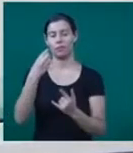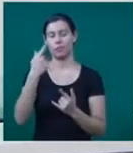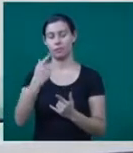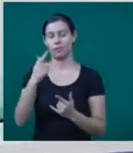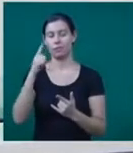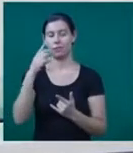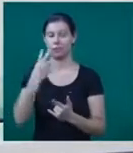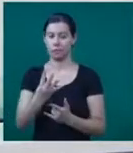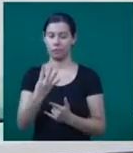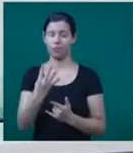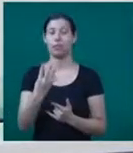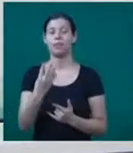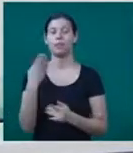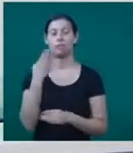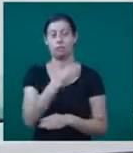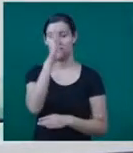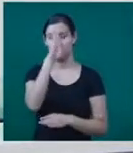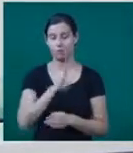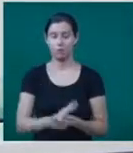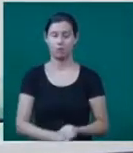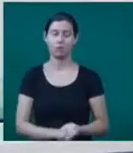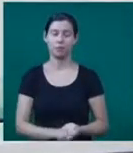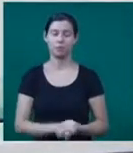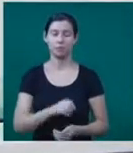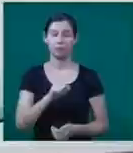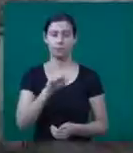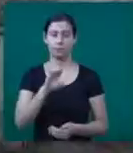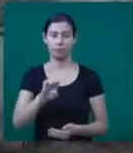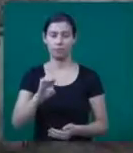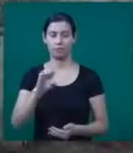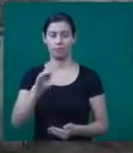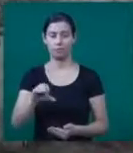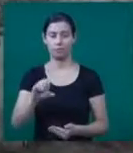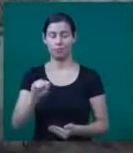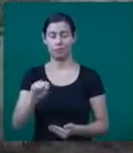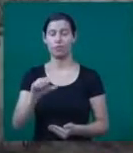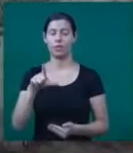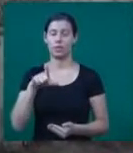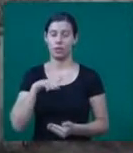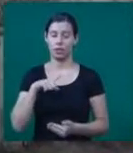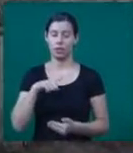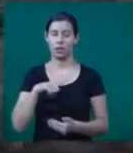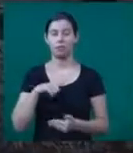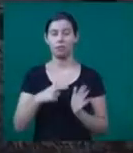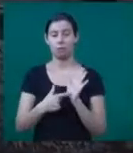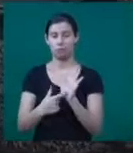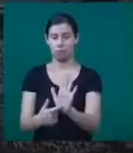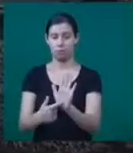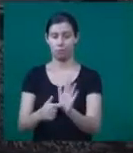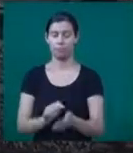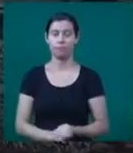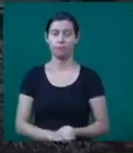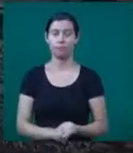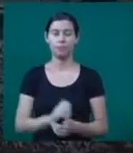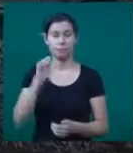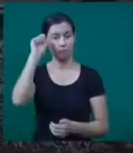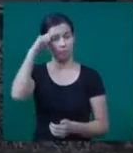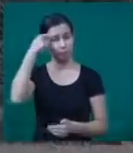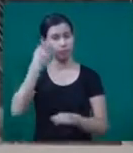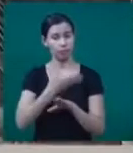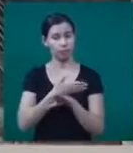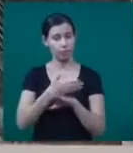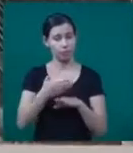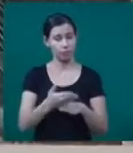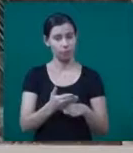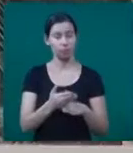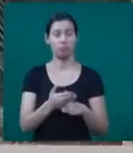Uberlândia recebe a exposição Desencanto. É o que você confere agora. Em preto e branco, várias imagens de lugares solitários.